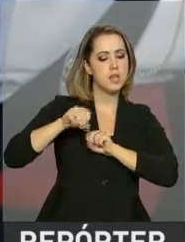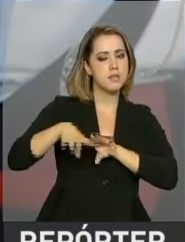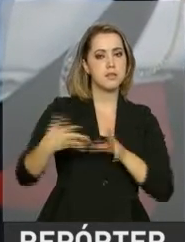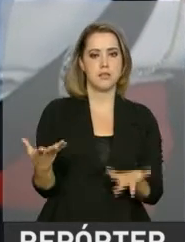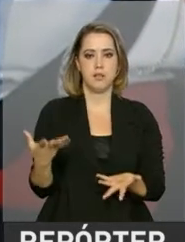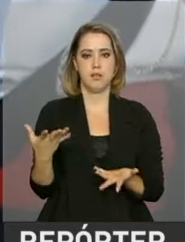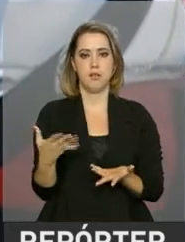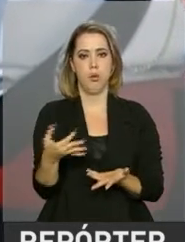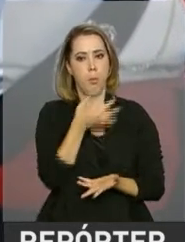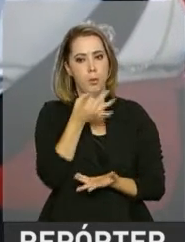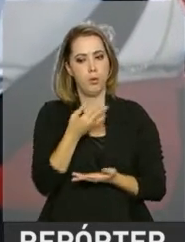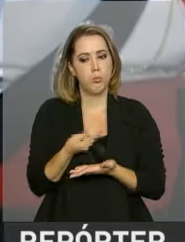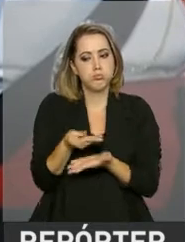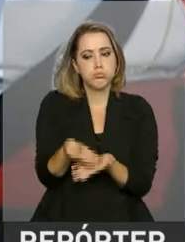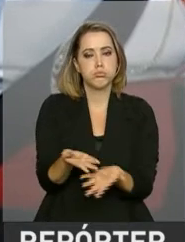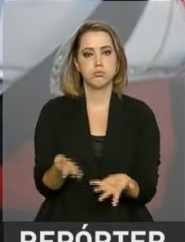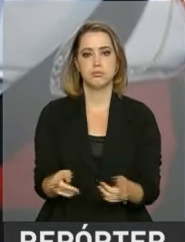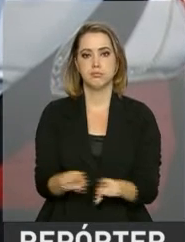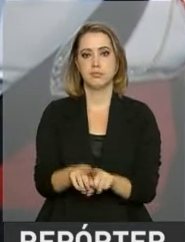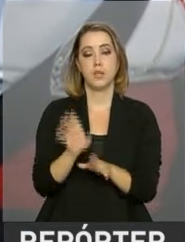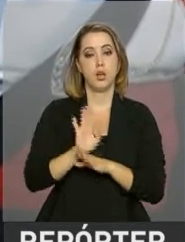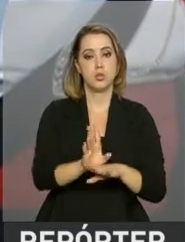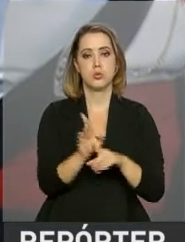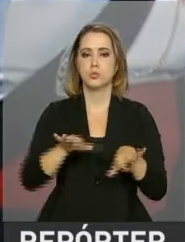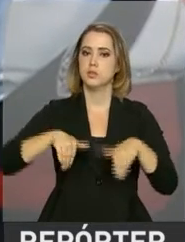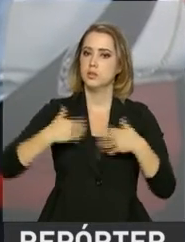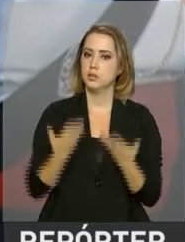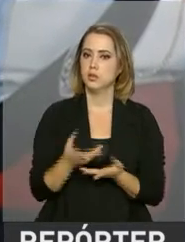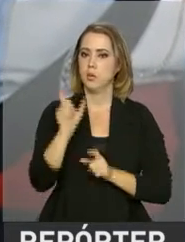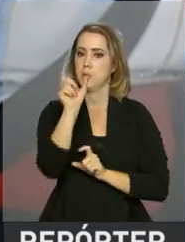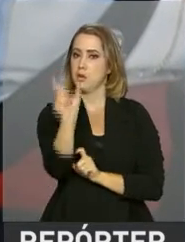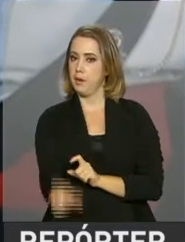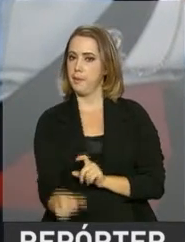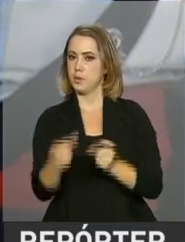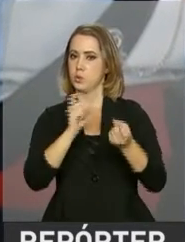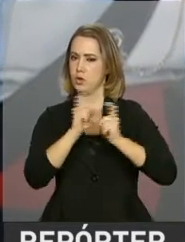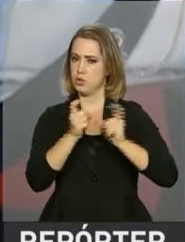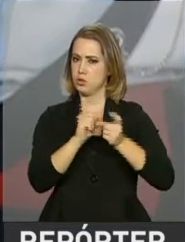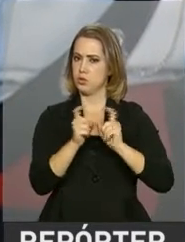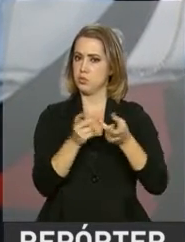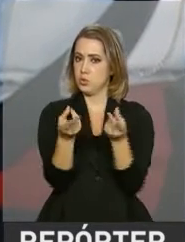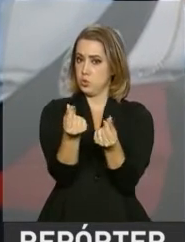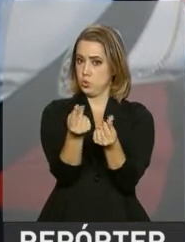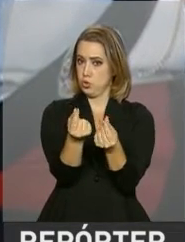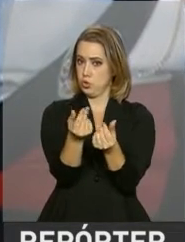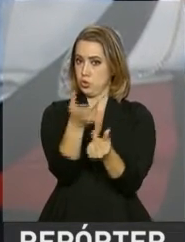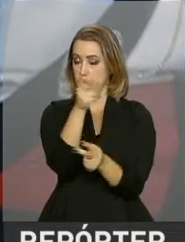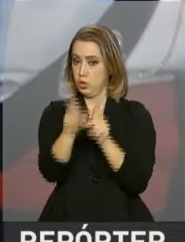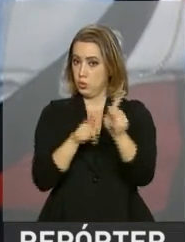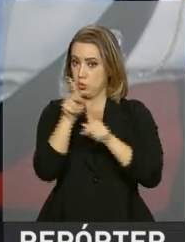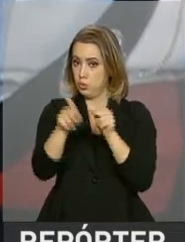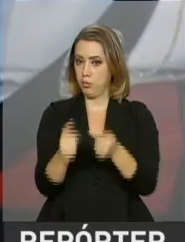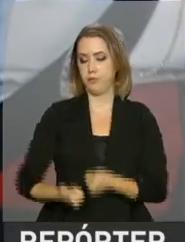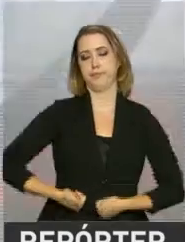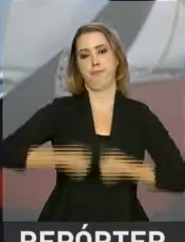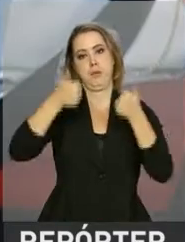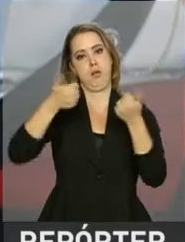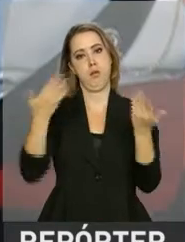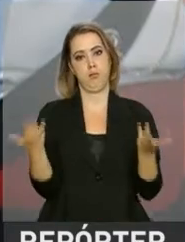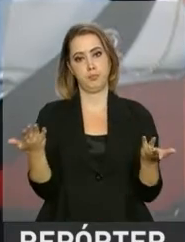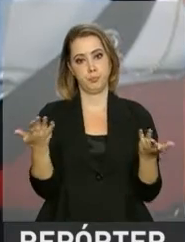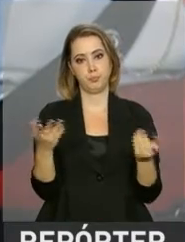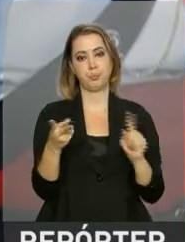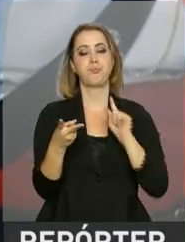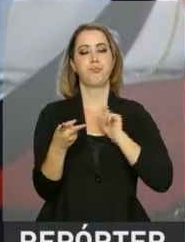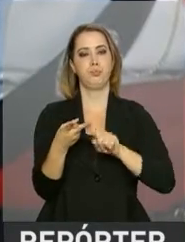consultiva. Colabora, portanto, para que o agente público administre o dinheiro do contribuinte da melhor maneira. Já